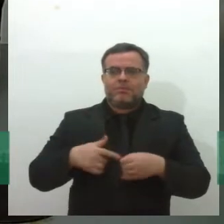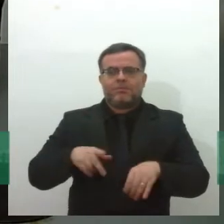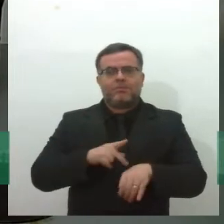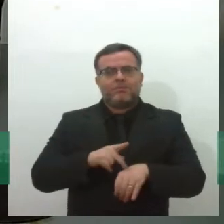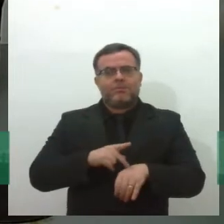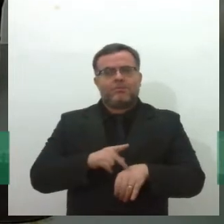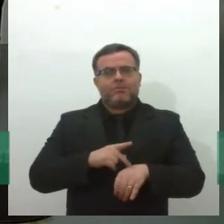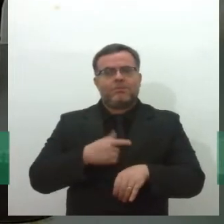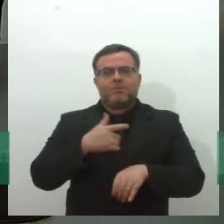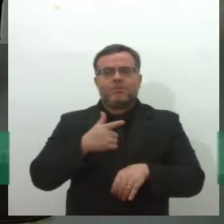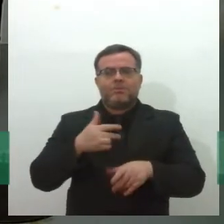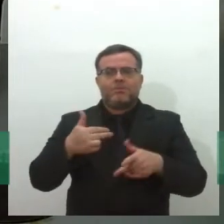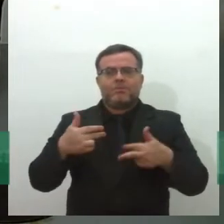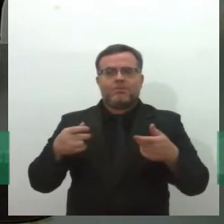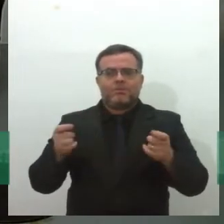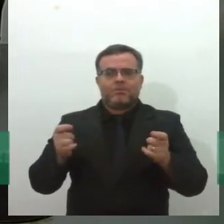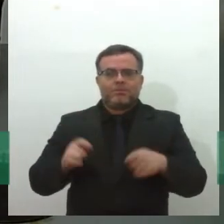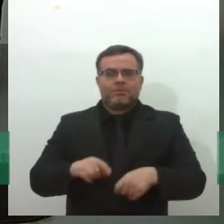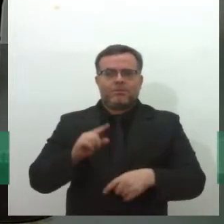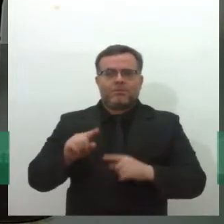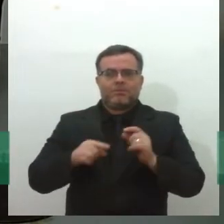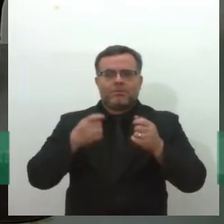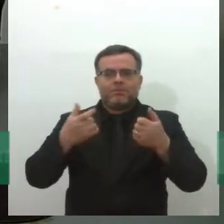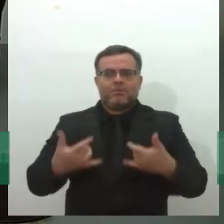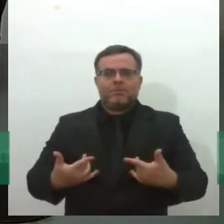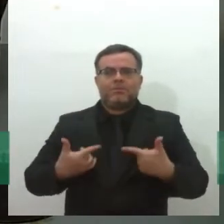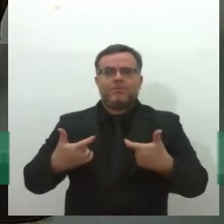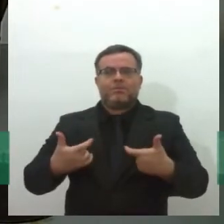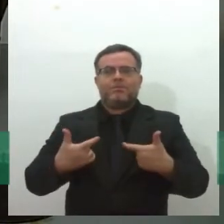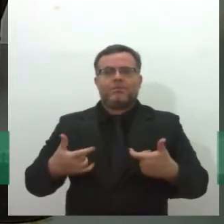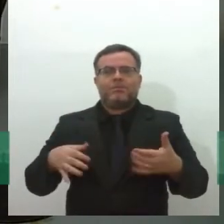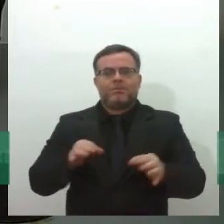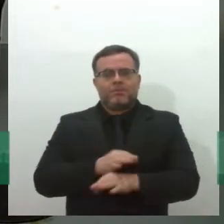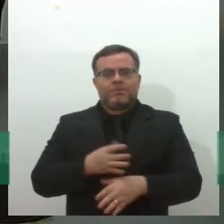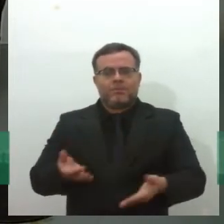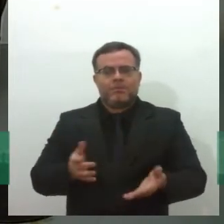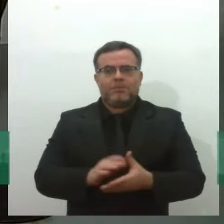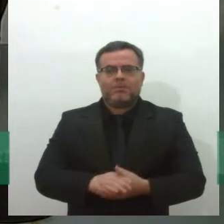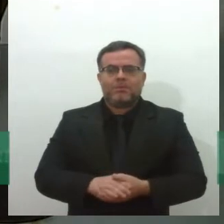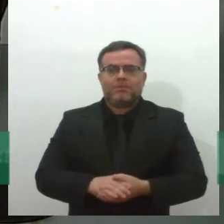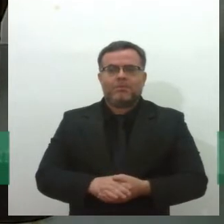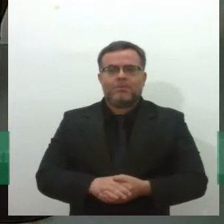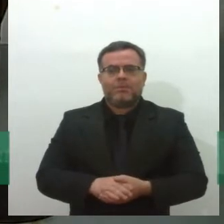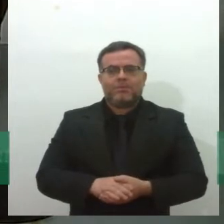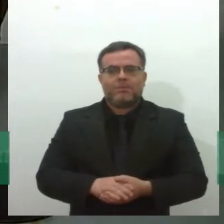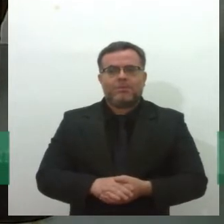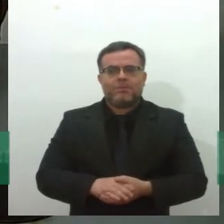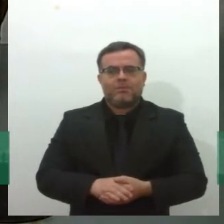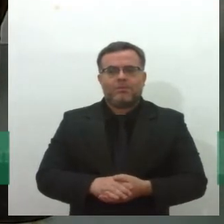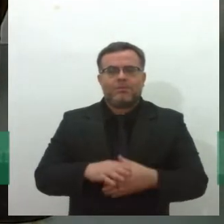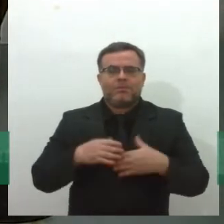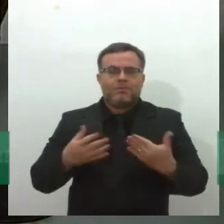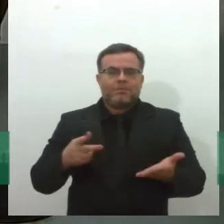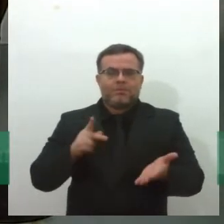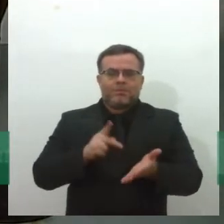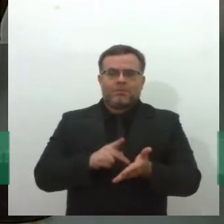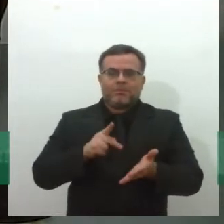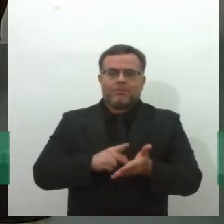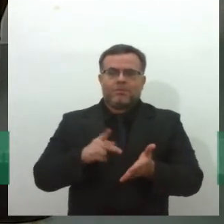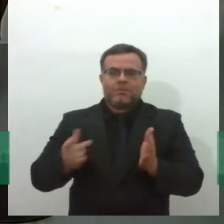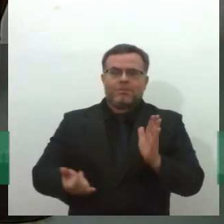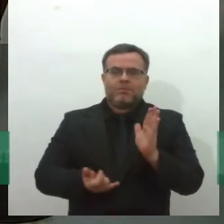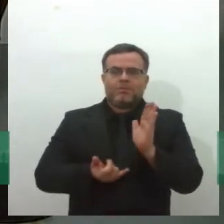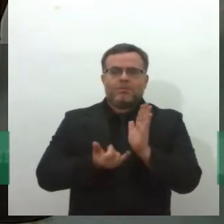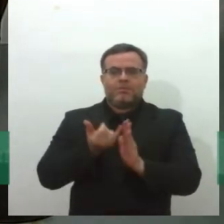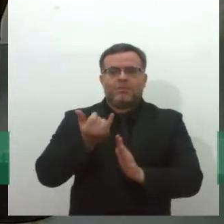outras questões e depois a gente vai falar um pouquinho aí sobre a guerra e o preço do petróleo também. Na verdade, esse imposto, ele no